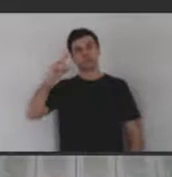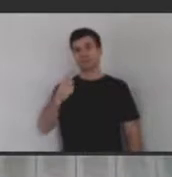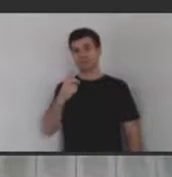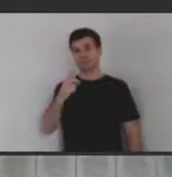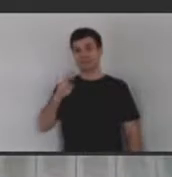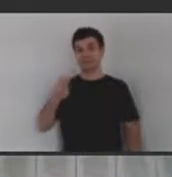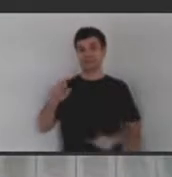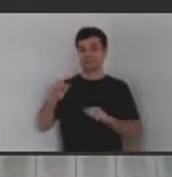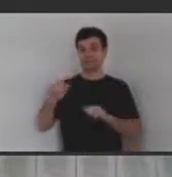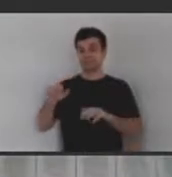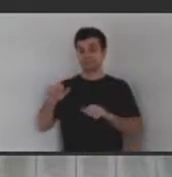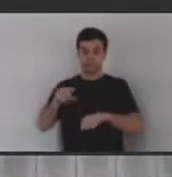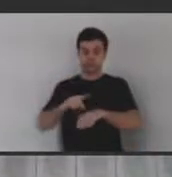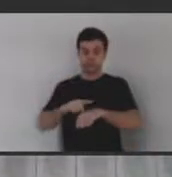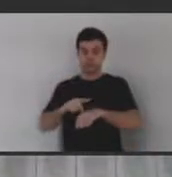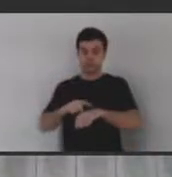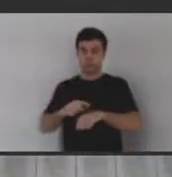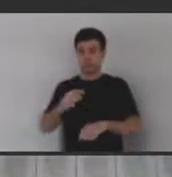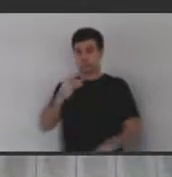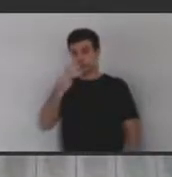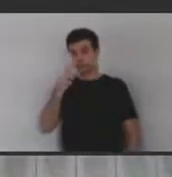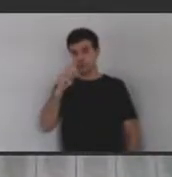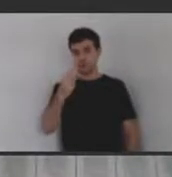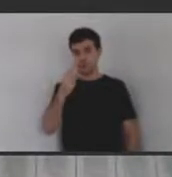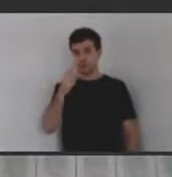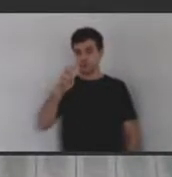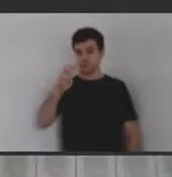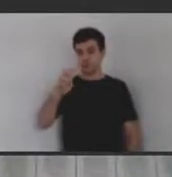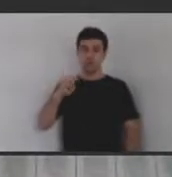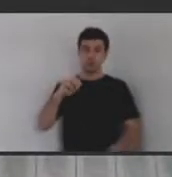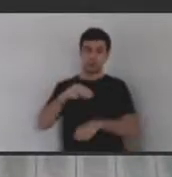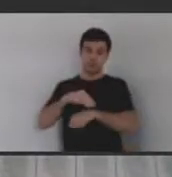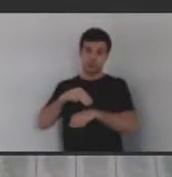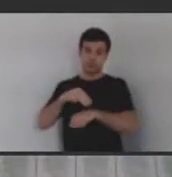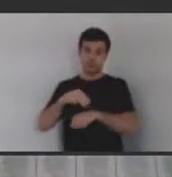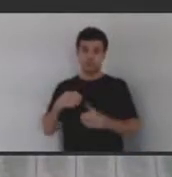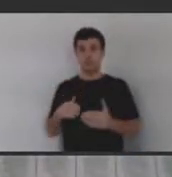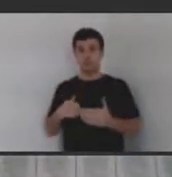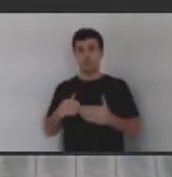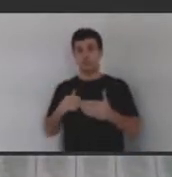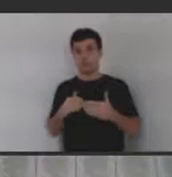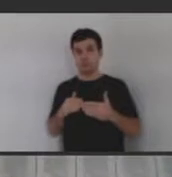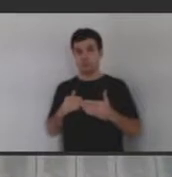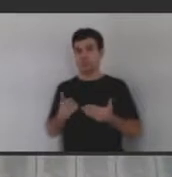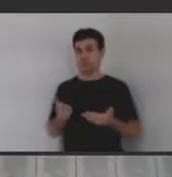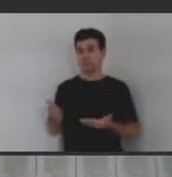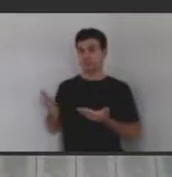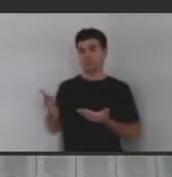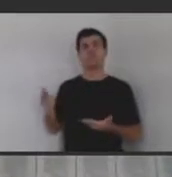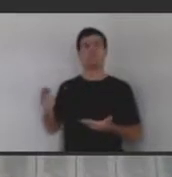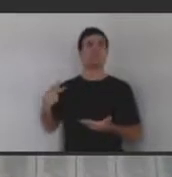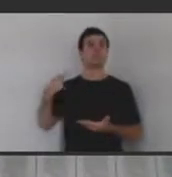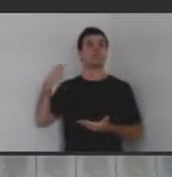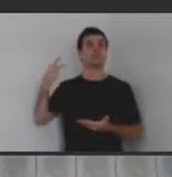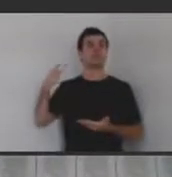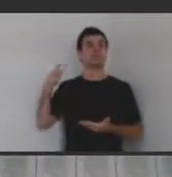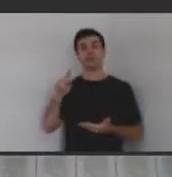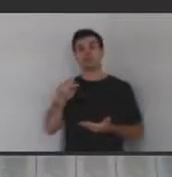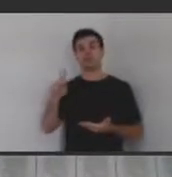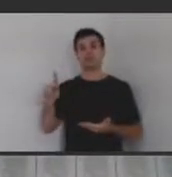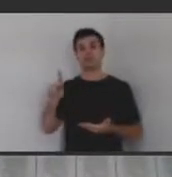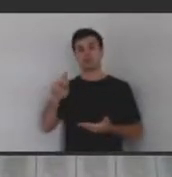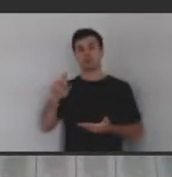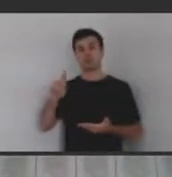às 15 horas e 15 minutos. Solicito ao excelentíssimo vereador, professor Edinho, que